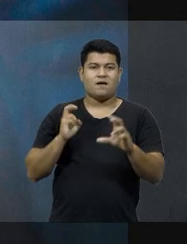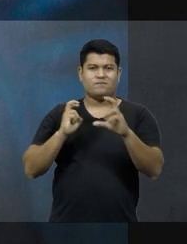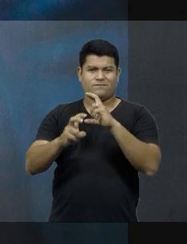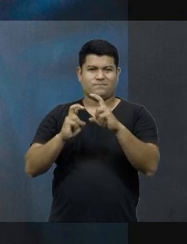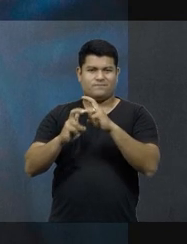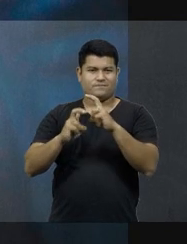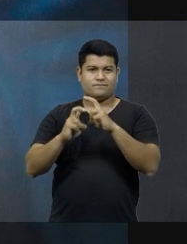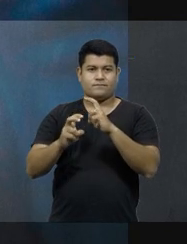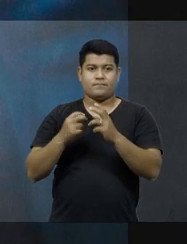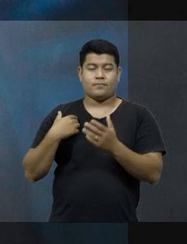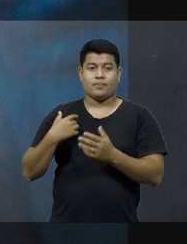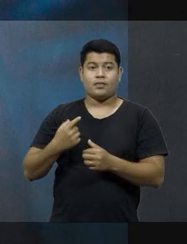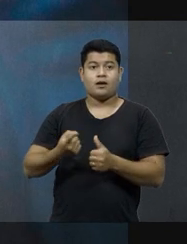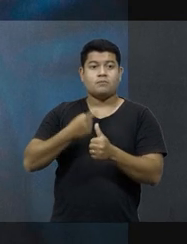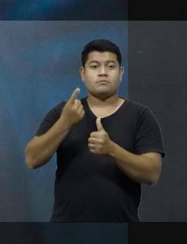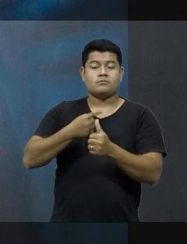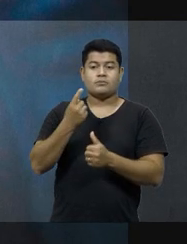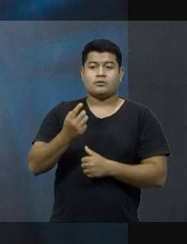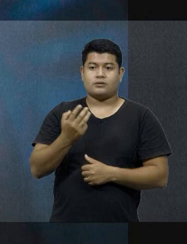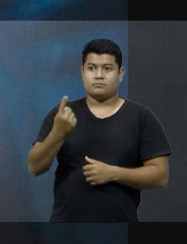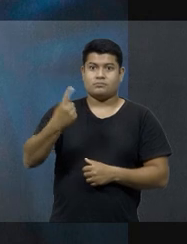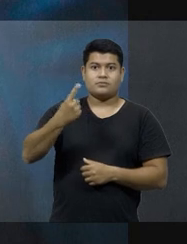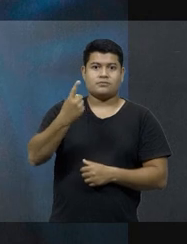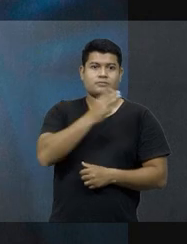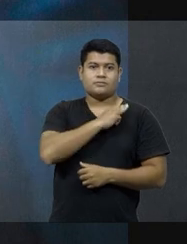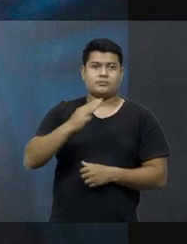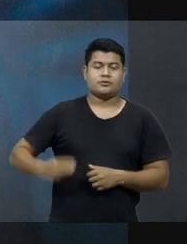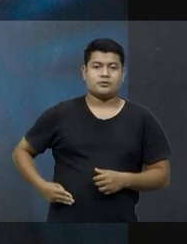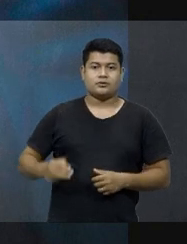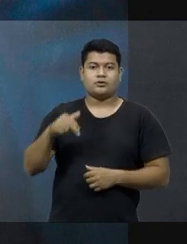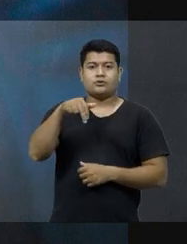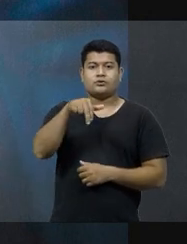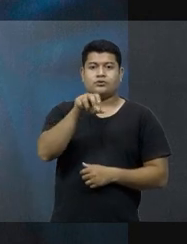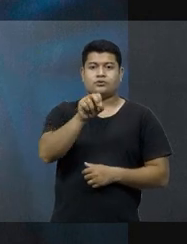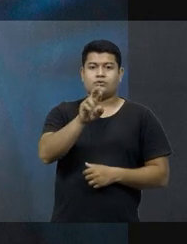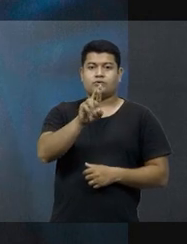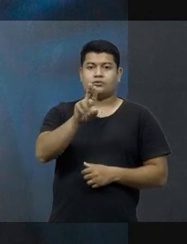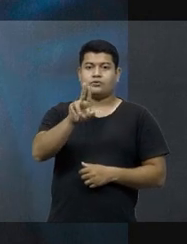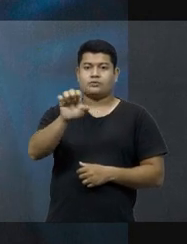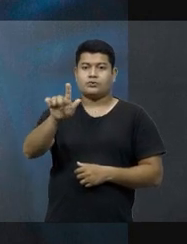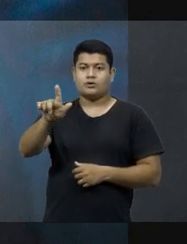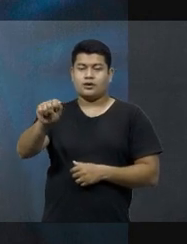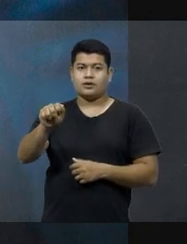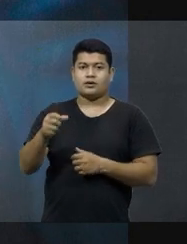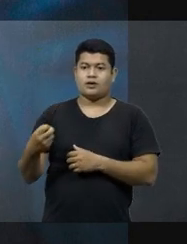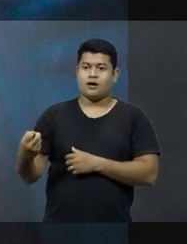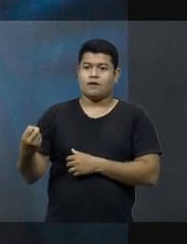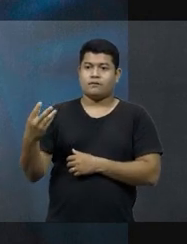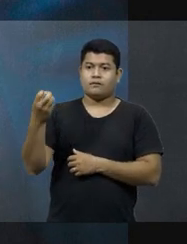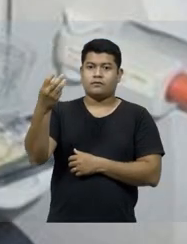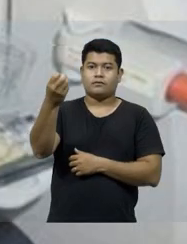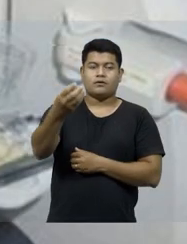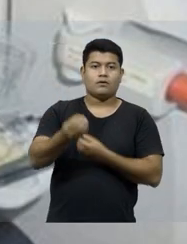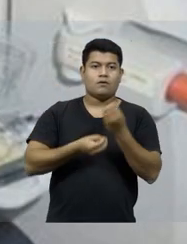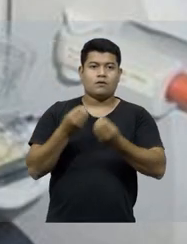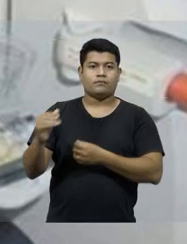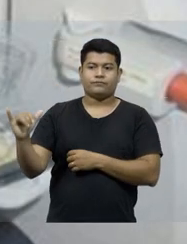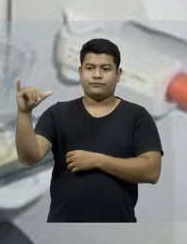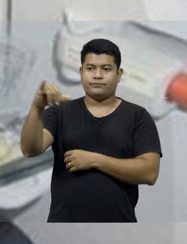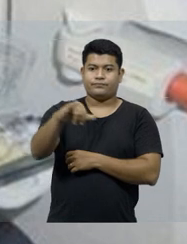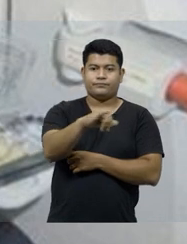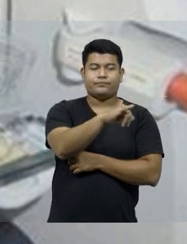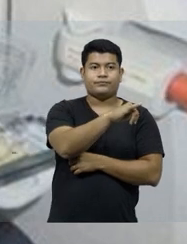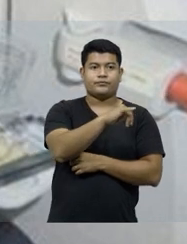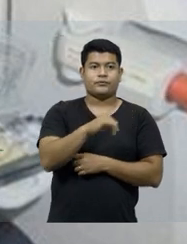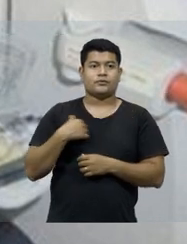o primeiro-ministro da Noruega, em voo comercial na classe econômica. E este,